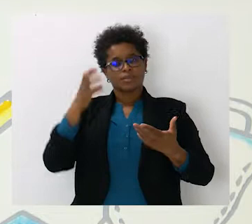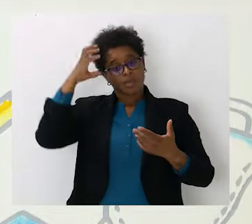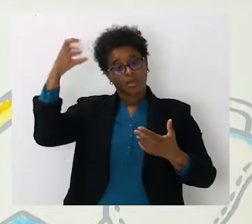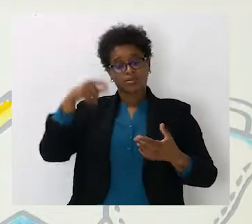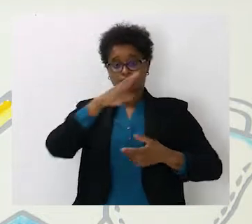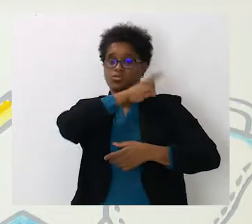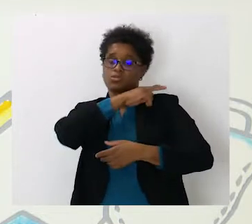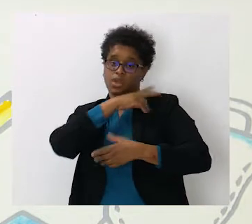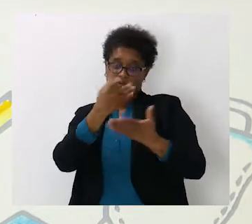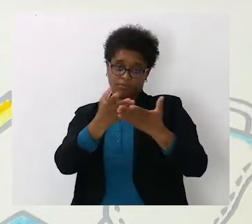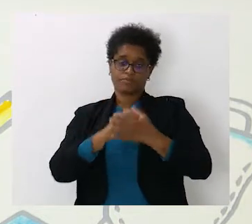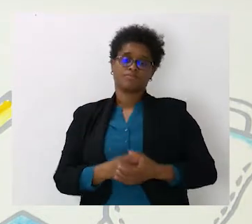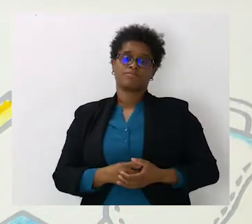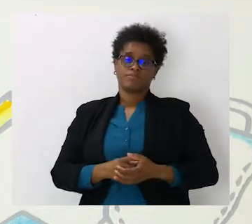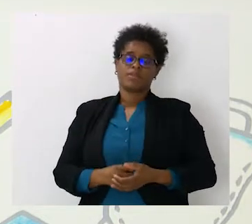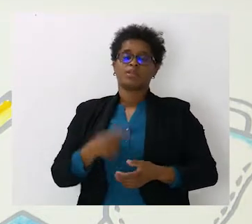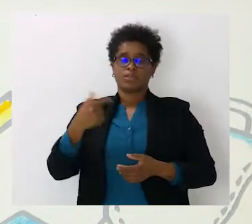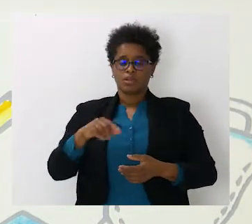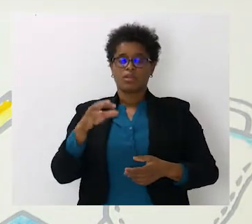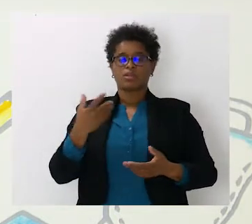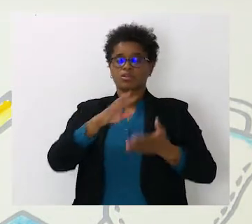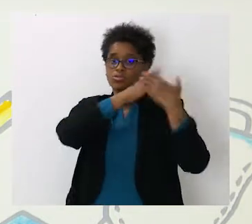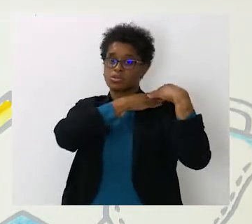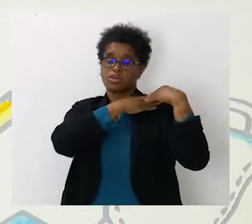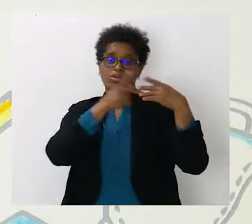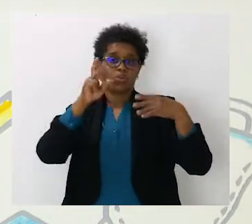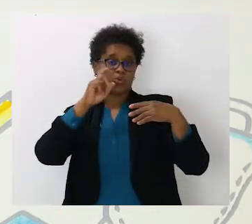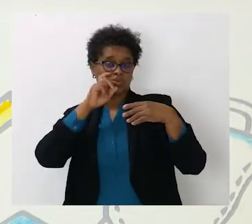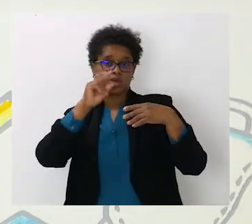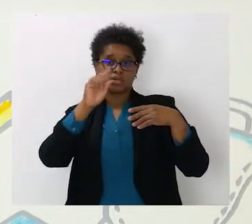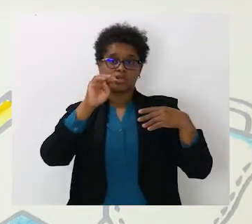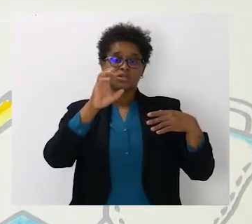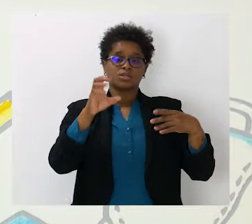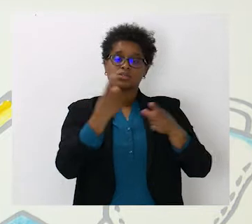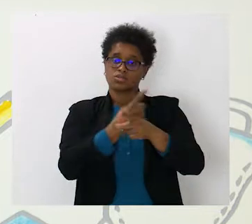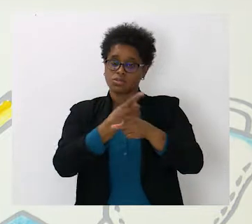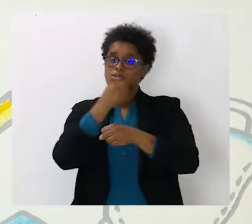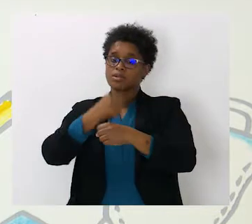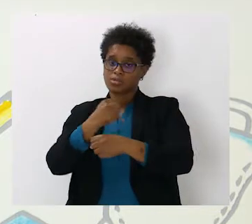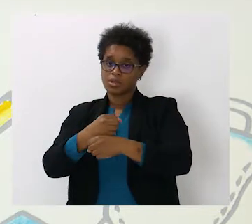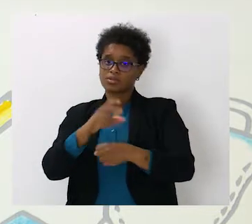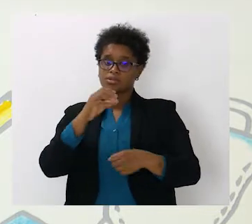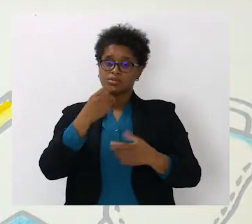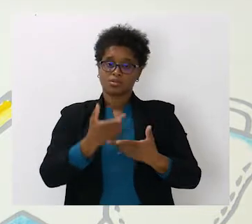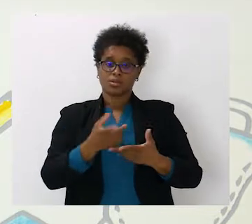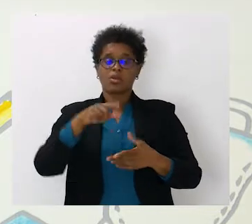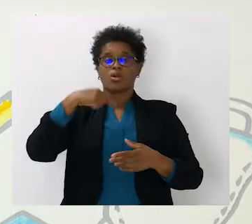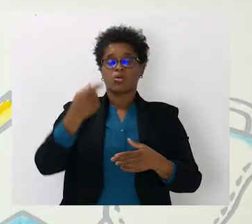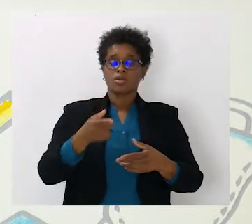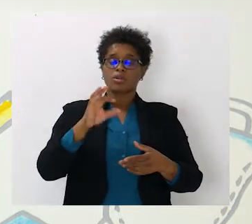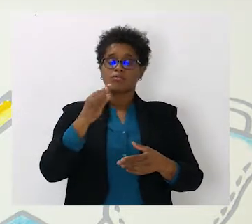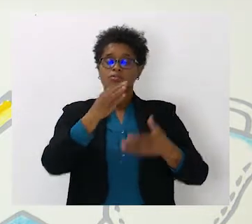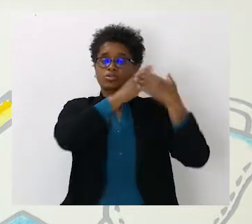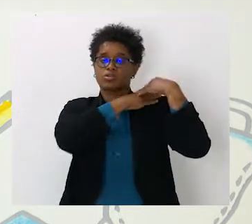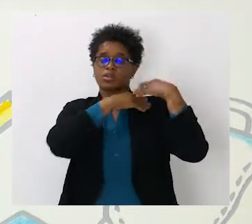nesse caso, chefe, tinha a função de guardar excedentes de produção, outra